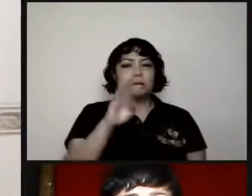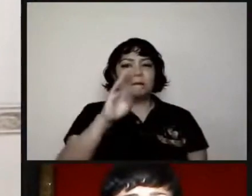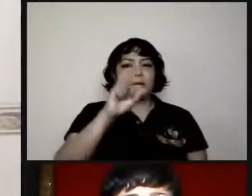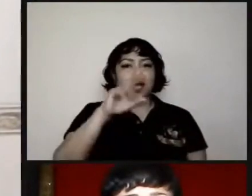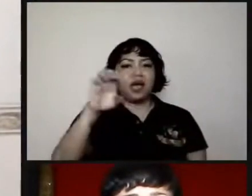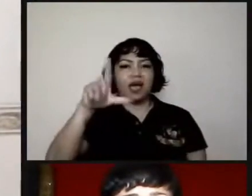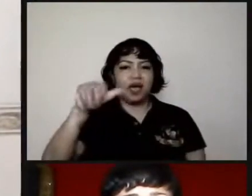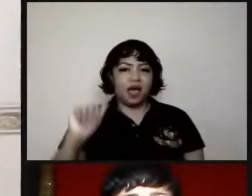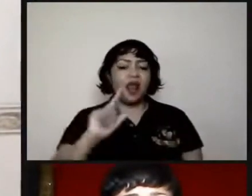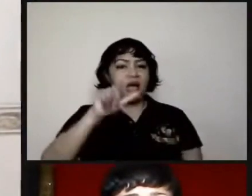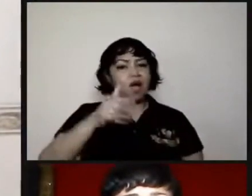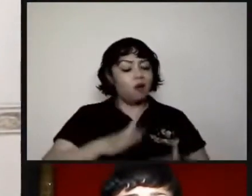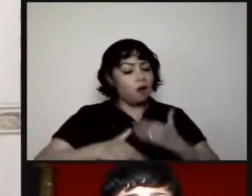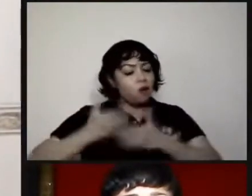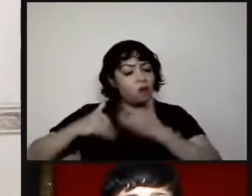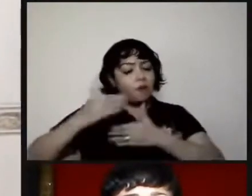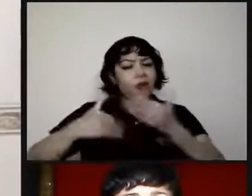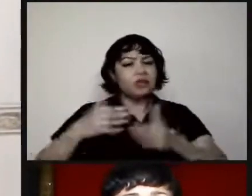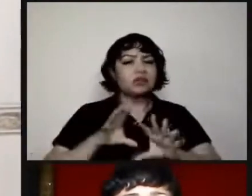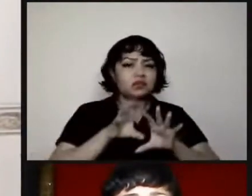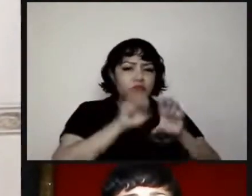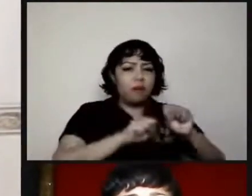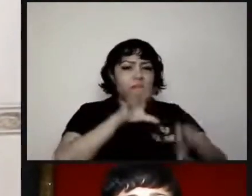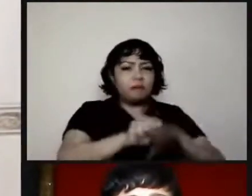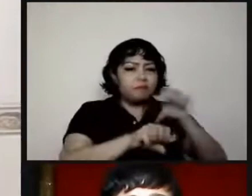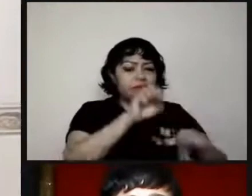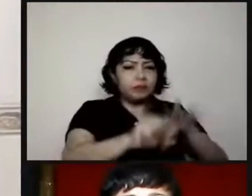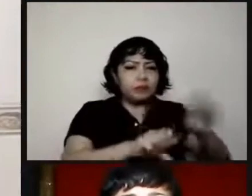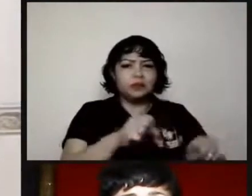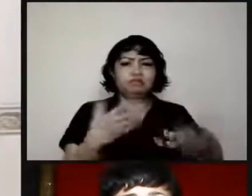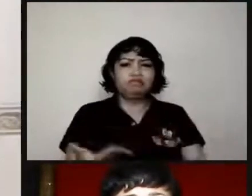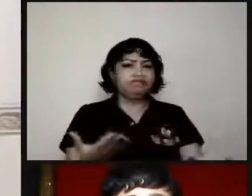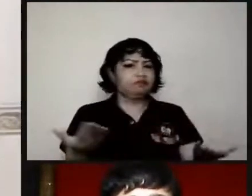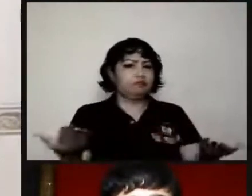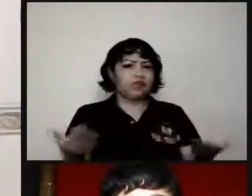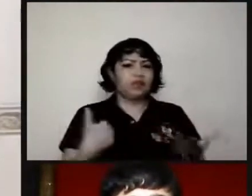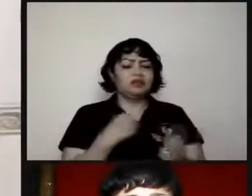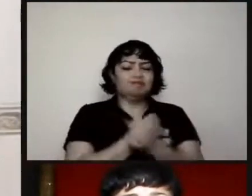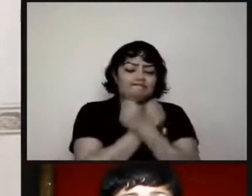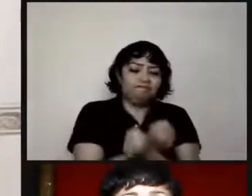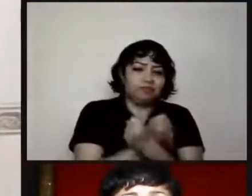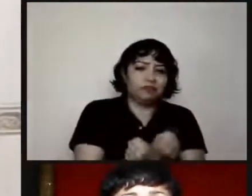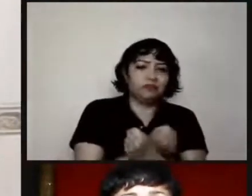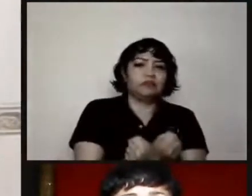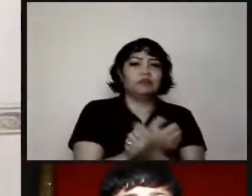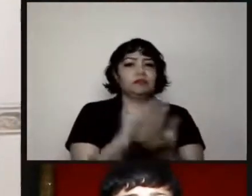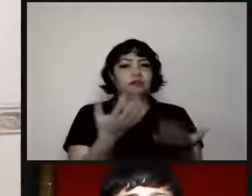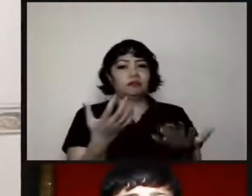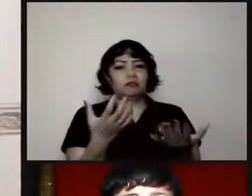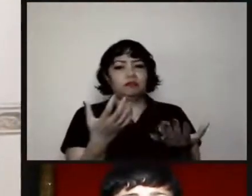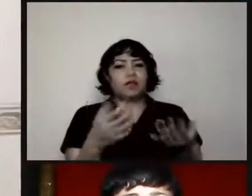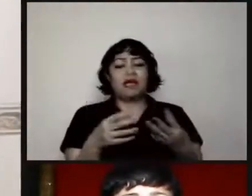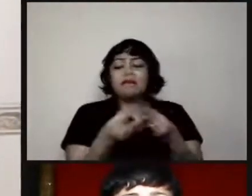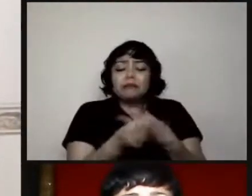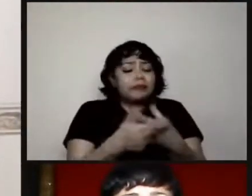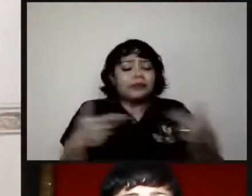um processo de colonização, é um, né, de escravidão, é muita coisa